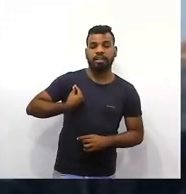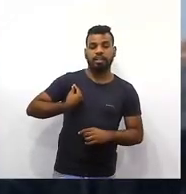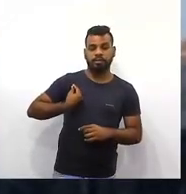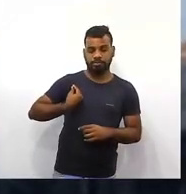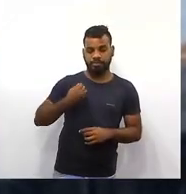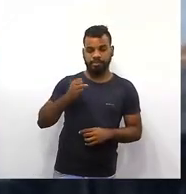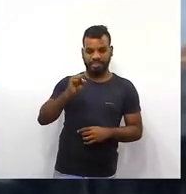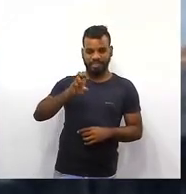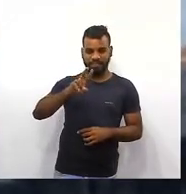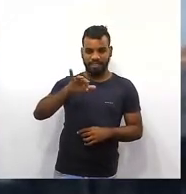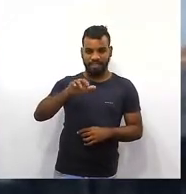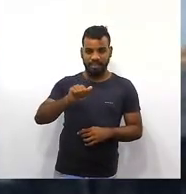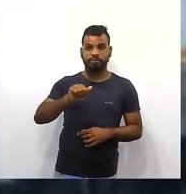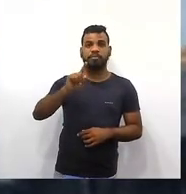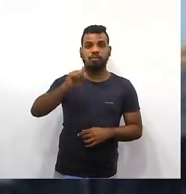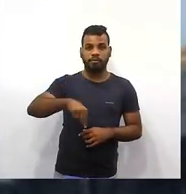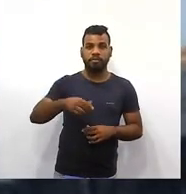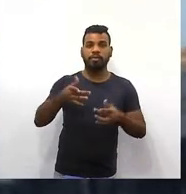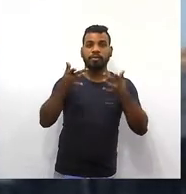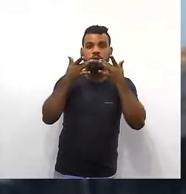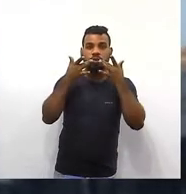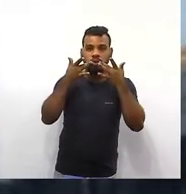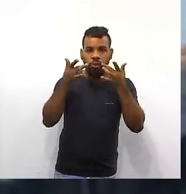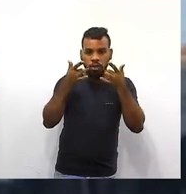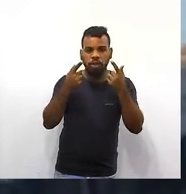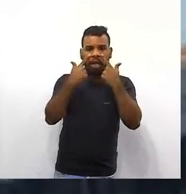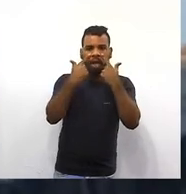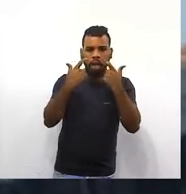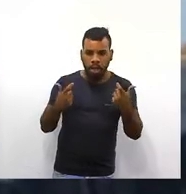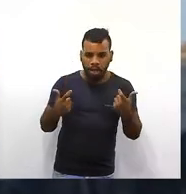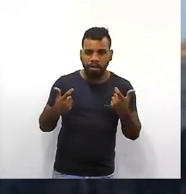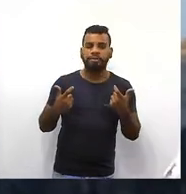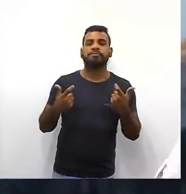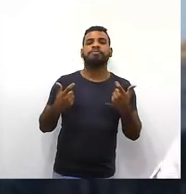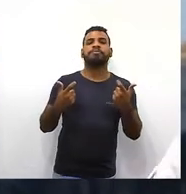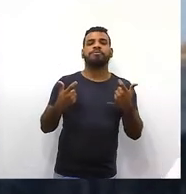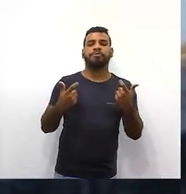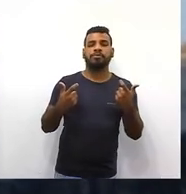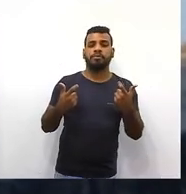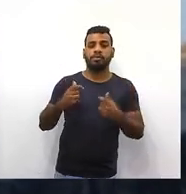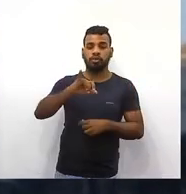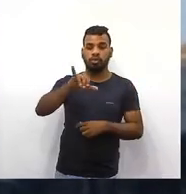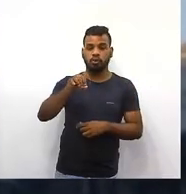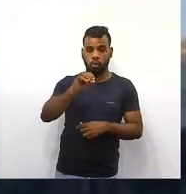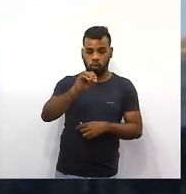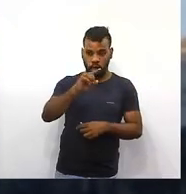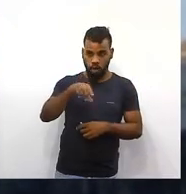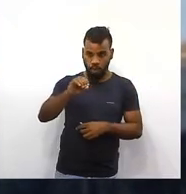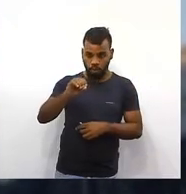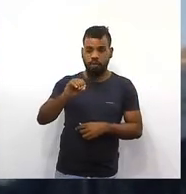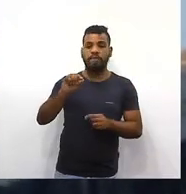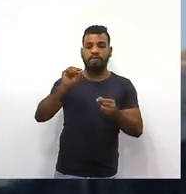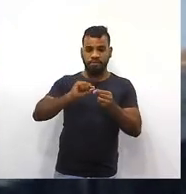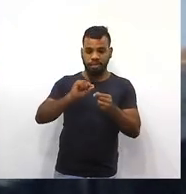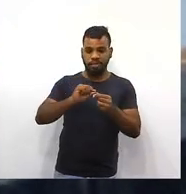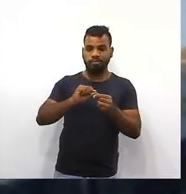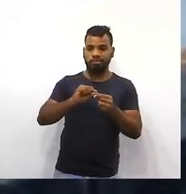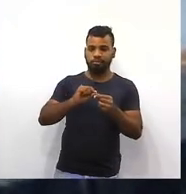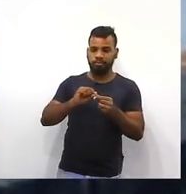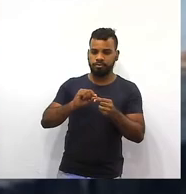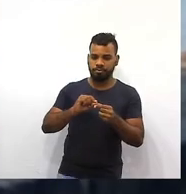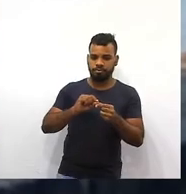que, na verdade, é uma peça de teatro, é um texto dramático, né, que o João Cabral de Melo Neto elaborou. E